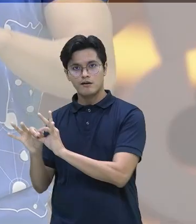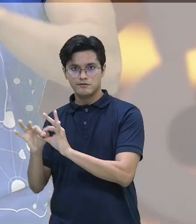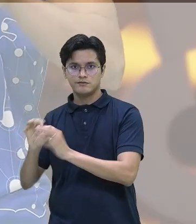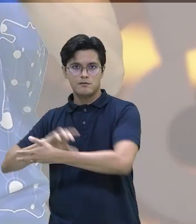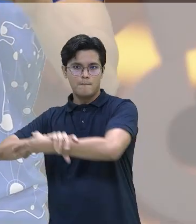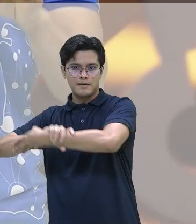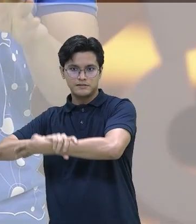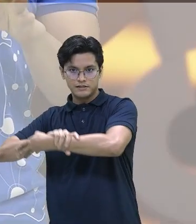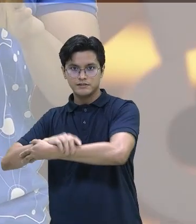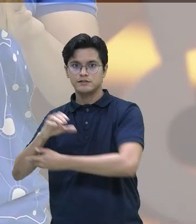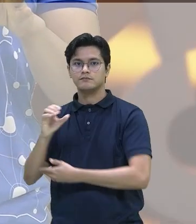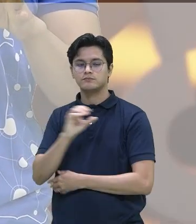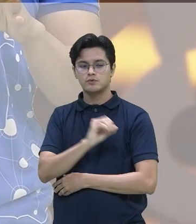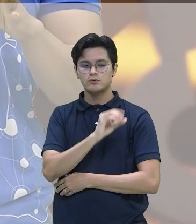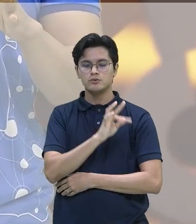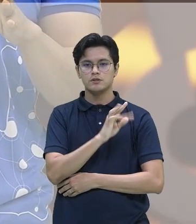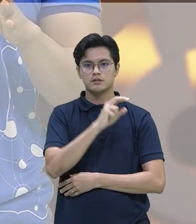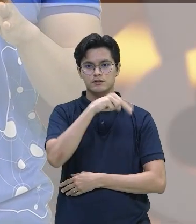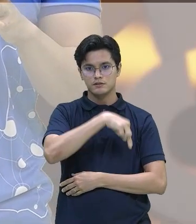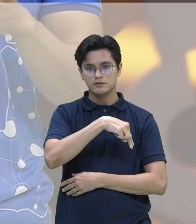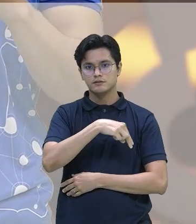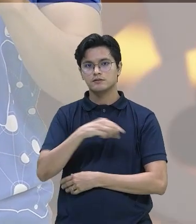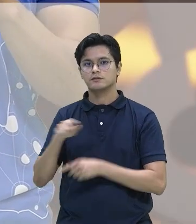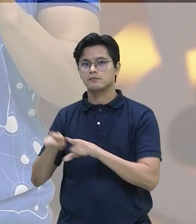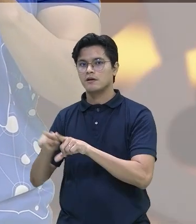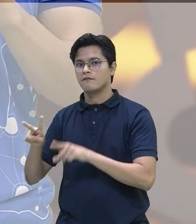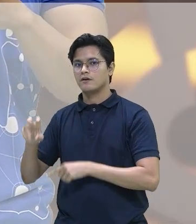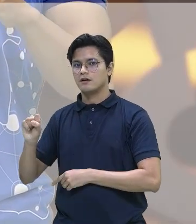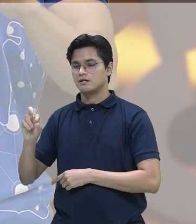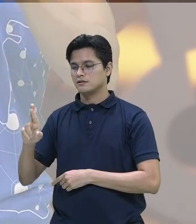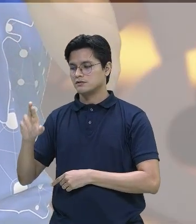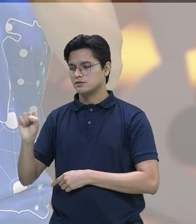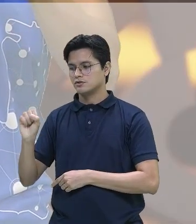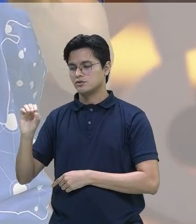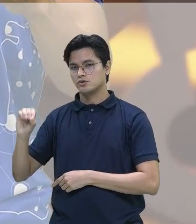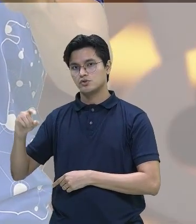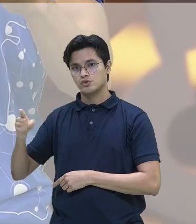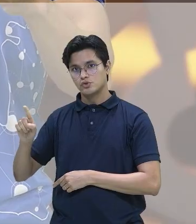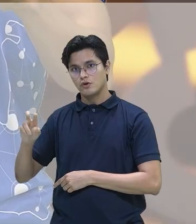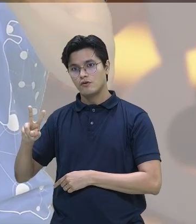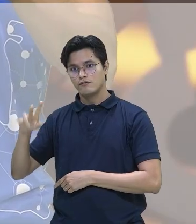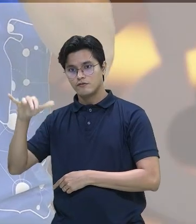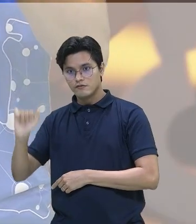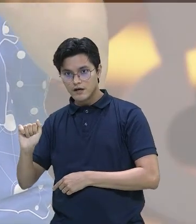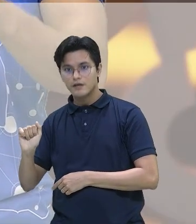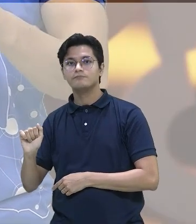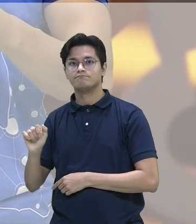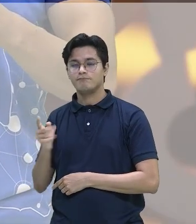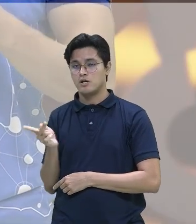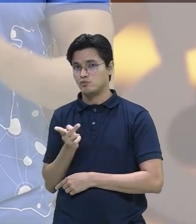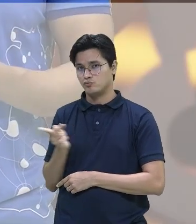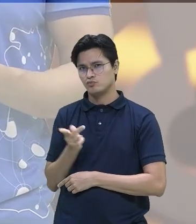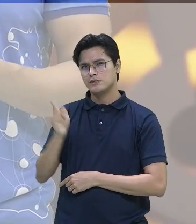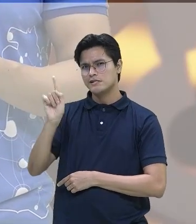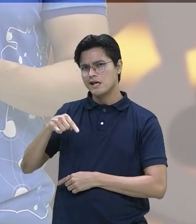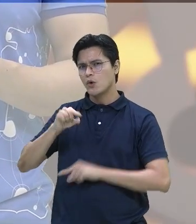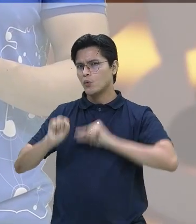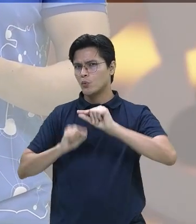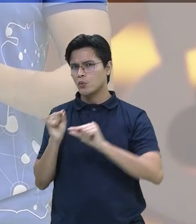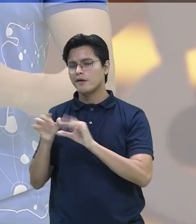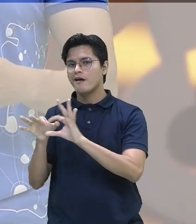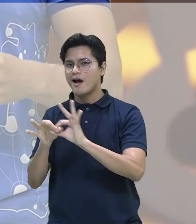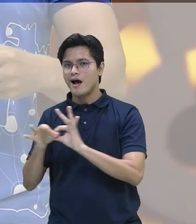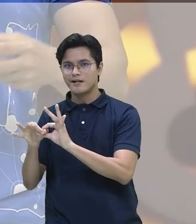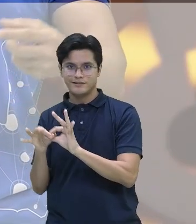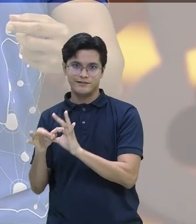um, mexia ali com todo mundo que fazia parte desse acordo. Essa divisão, né, reforçou ainda mais esse conflito